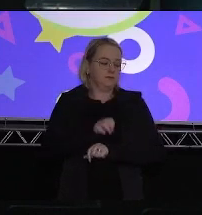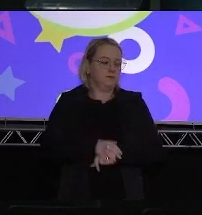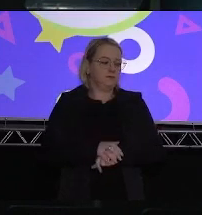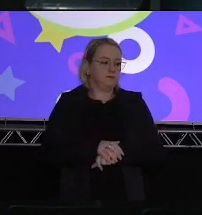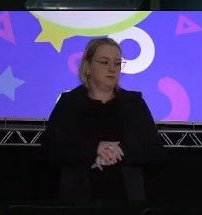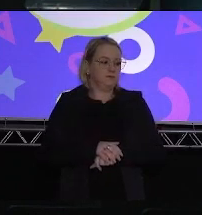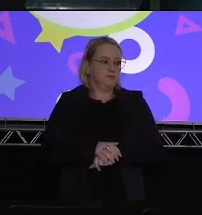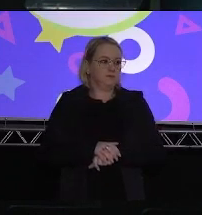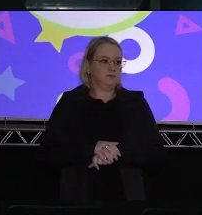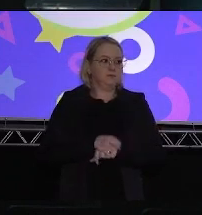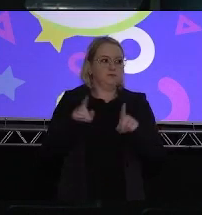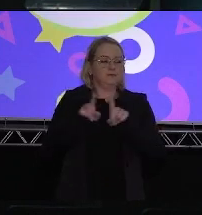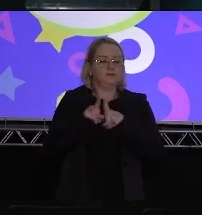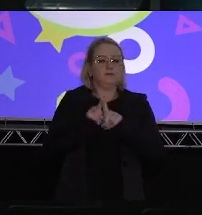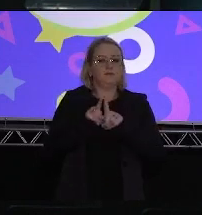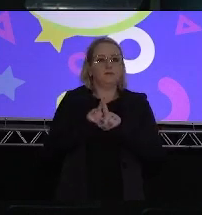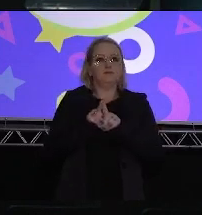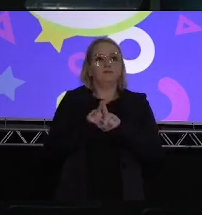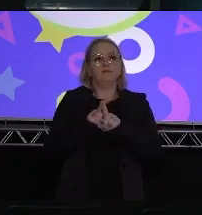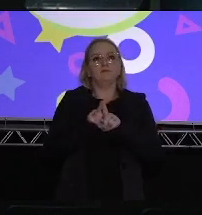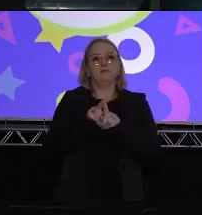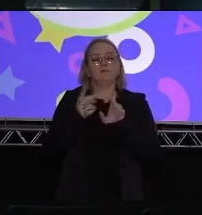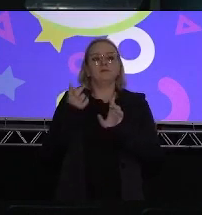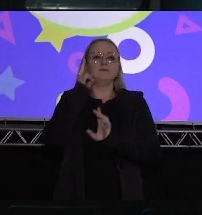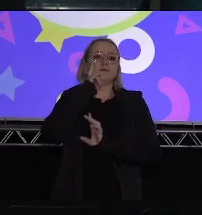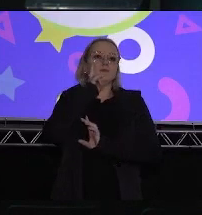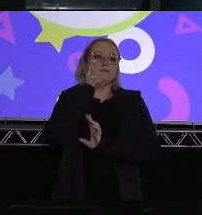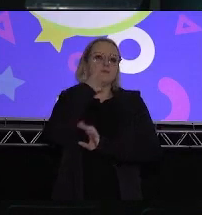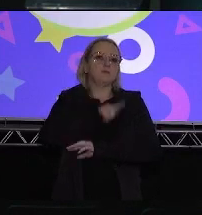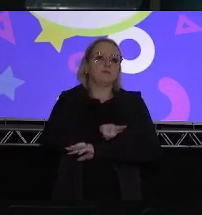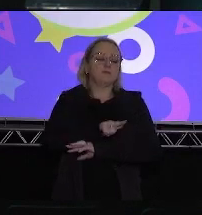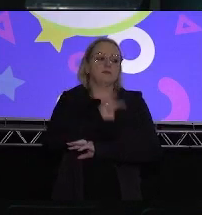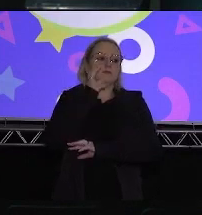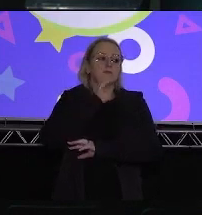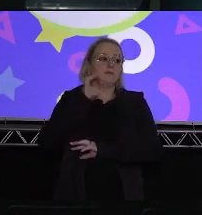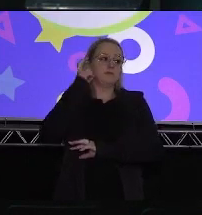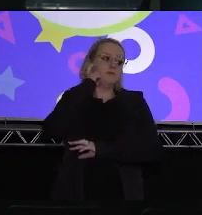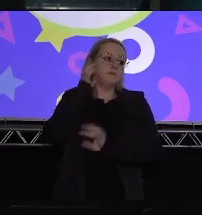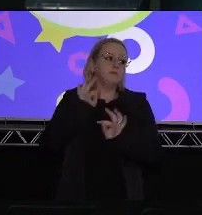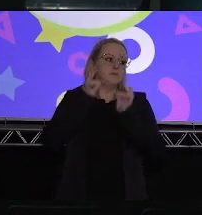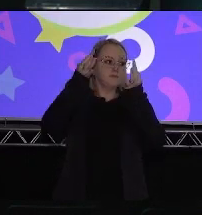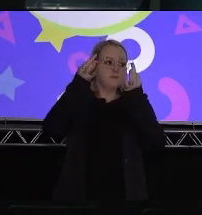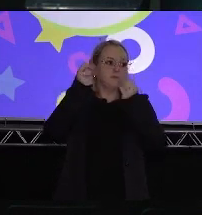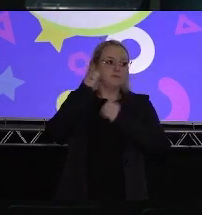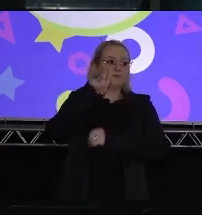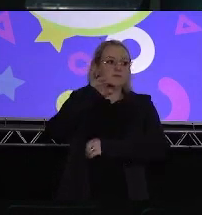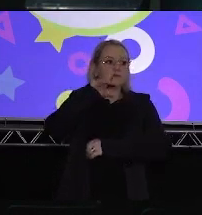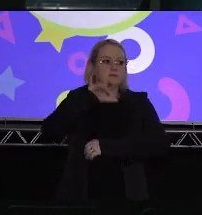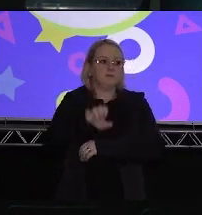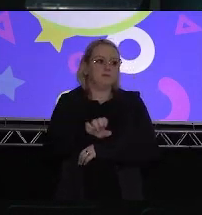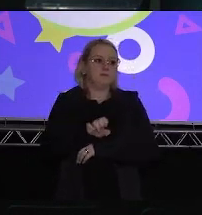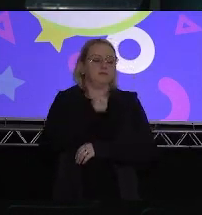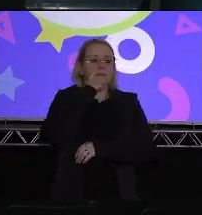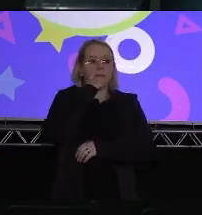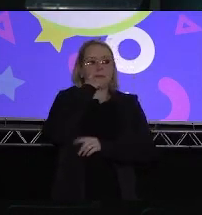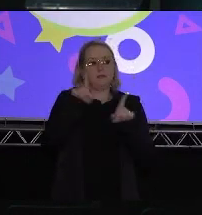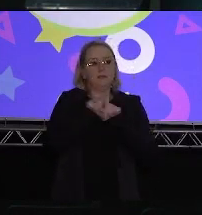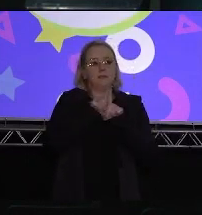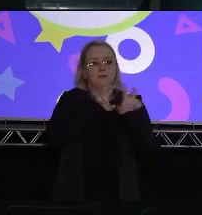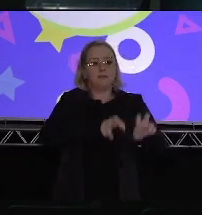as sprints review, as retrospectivas, cultura técnica ágil, como eu trouxe no slide anterior,